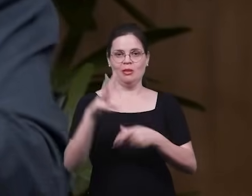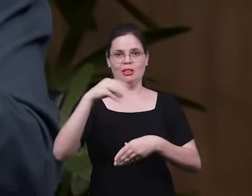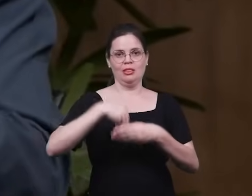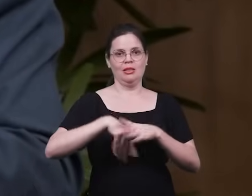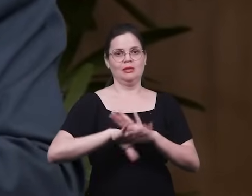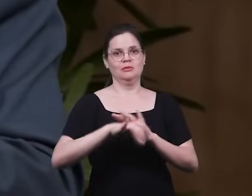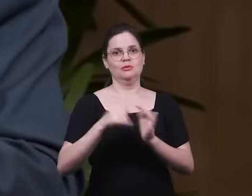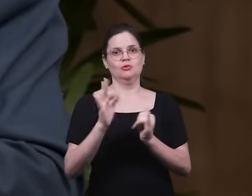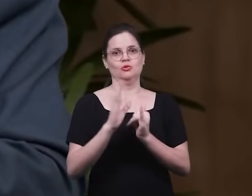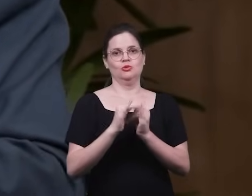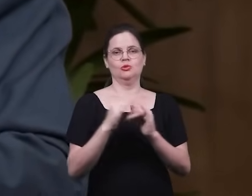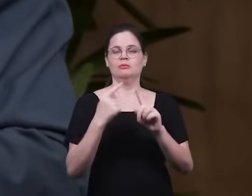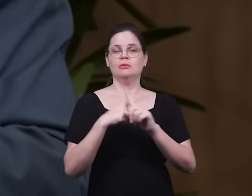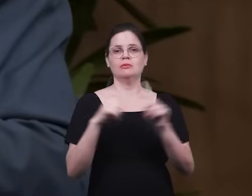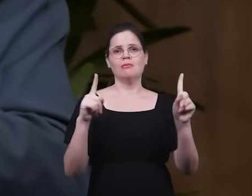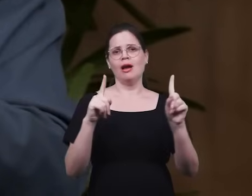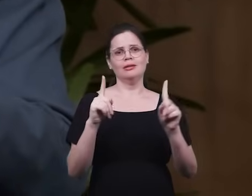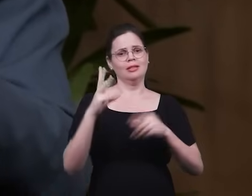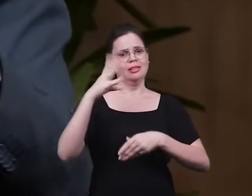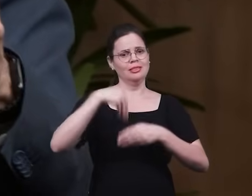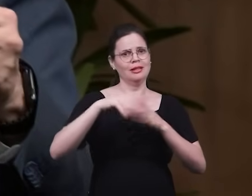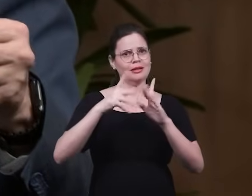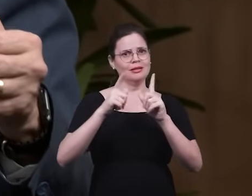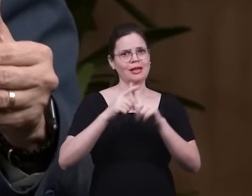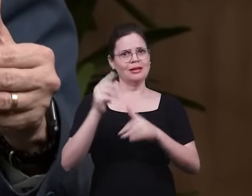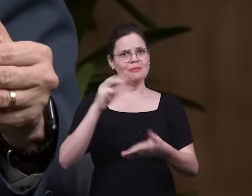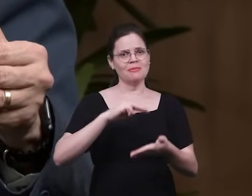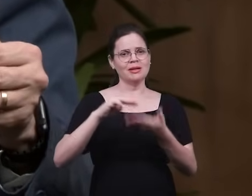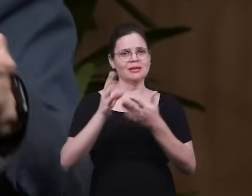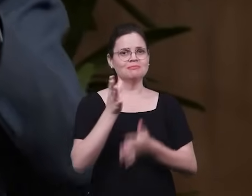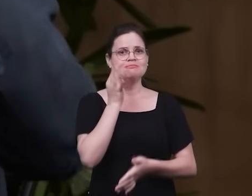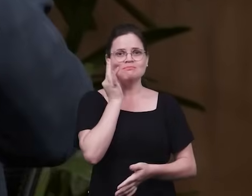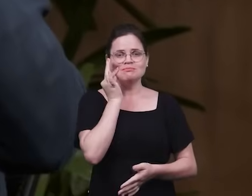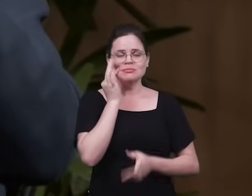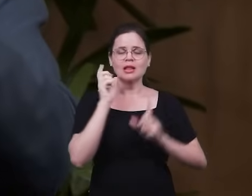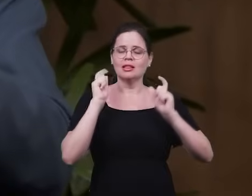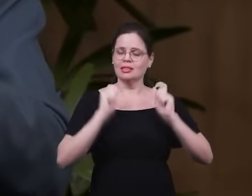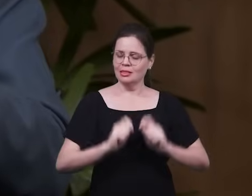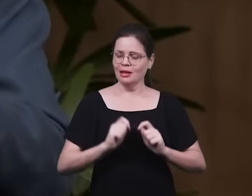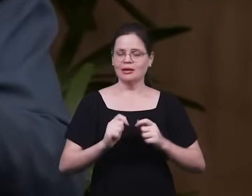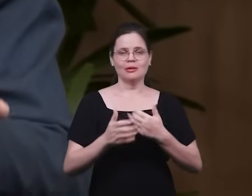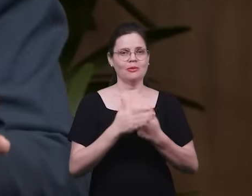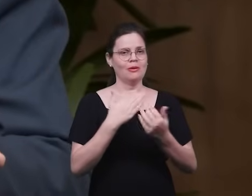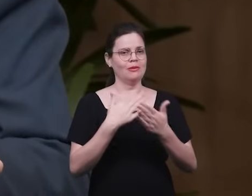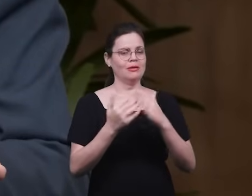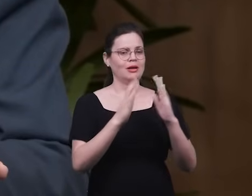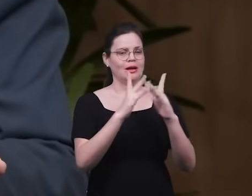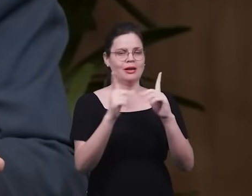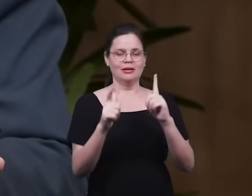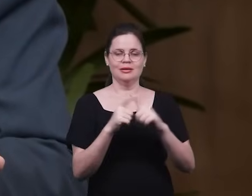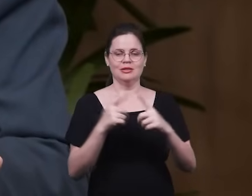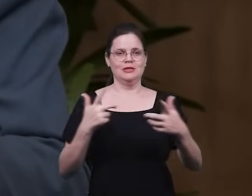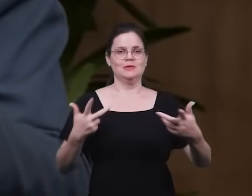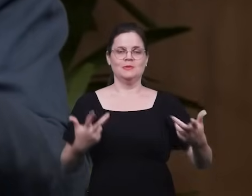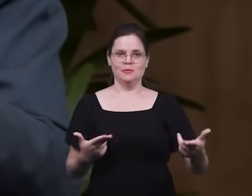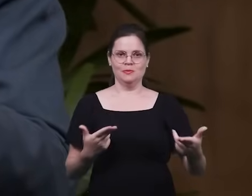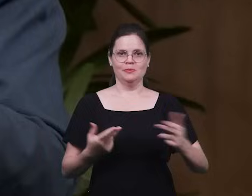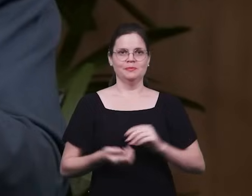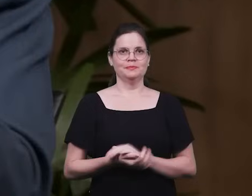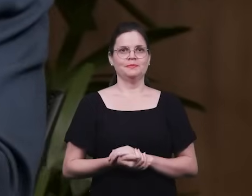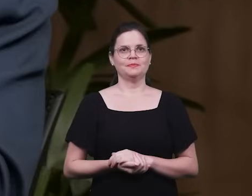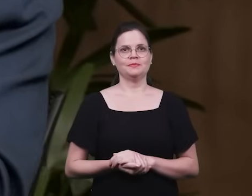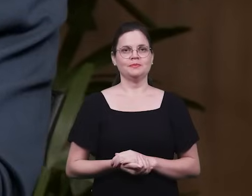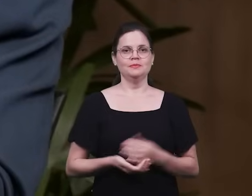no YouTube mas especialmente em todos os nossos tempos todo domingo às 10 horas da manhã e o